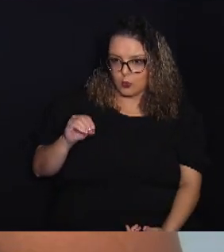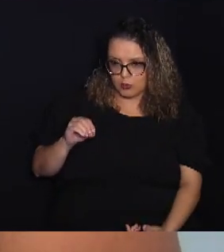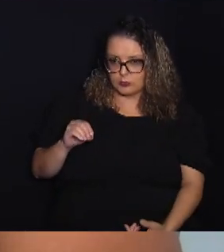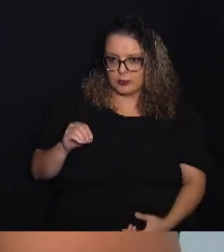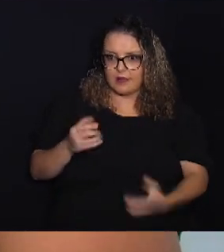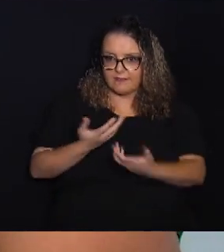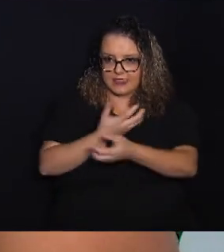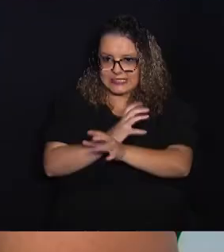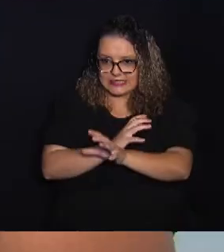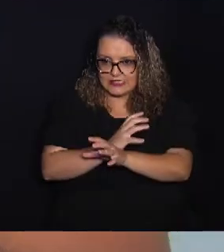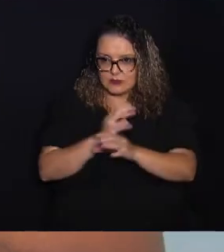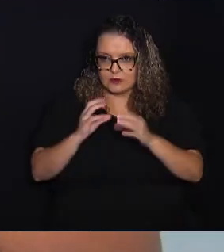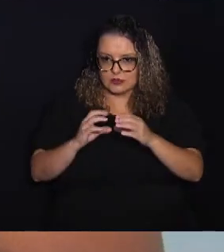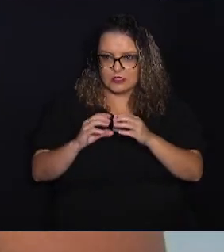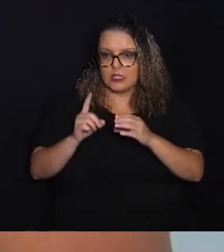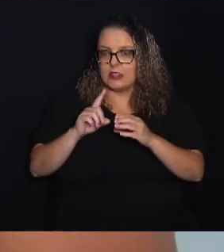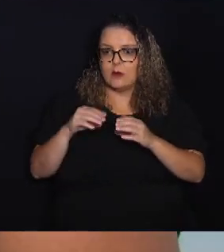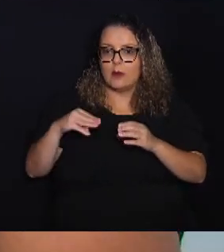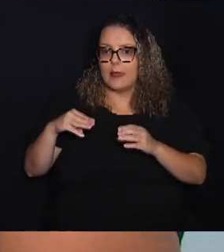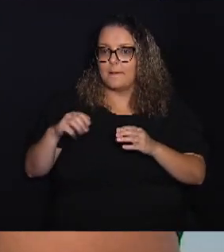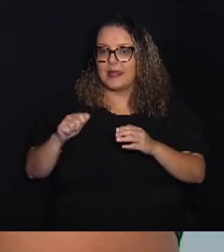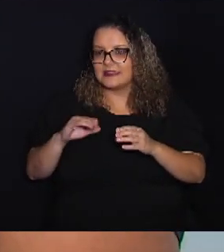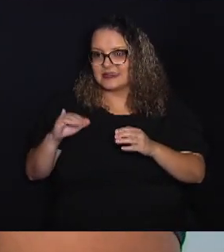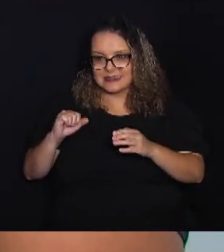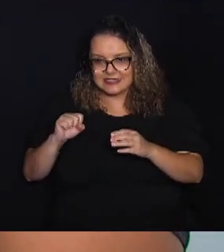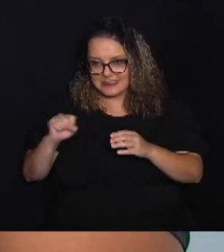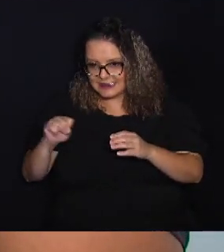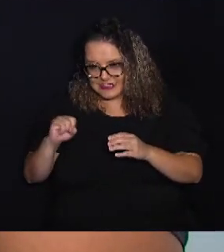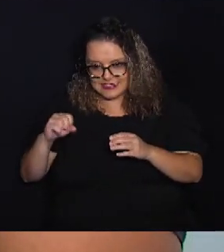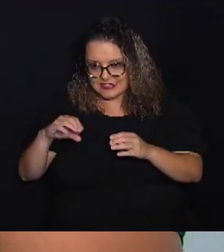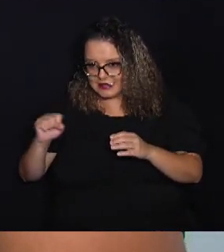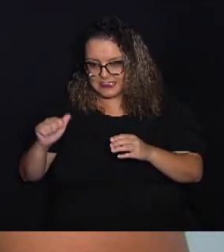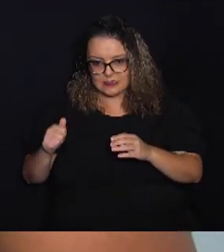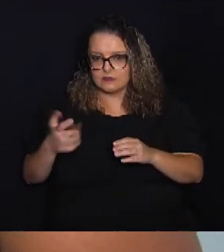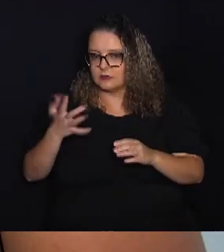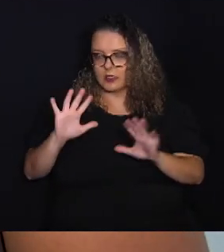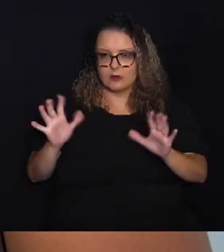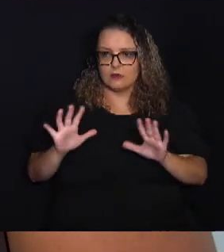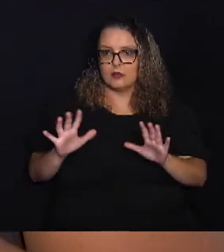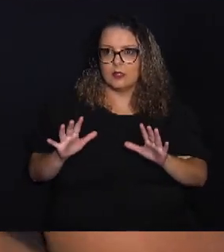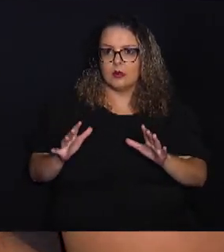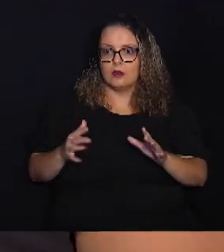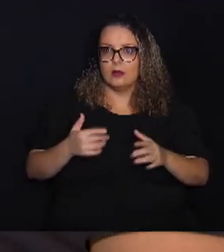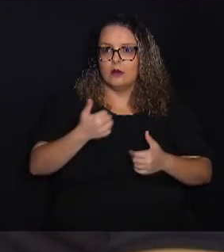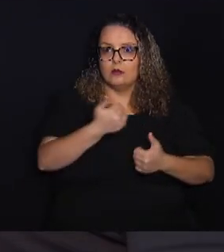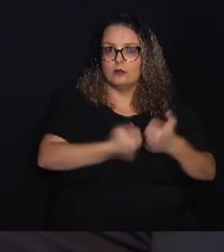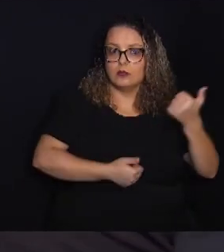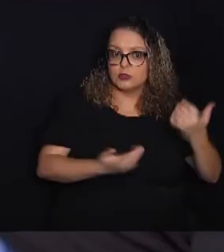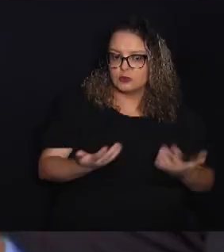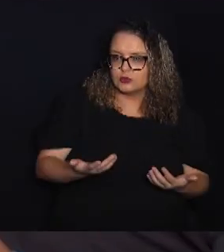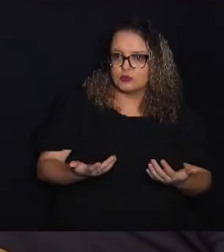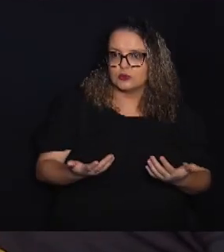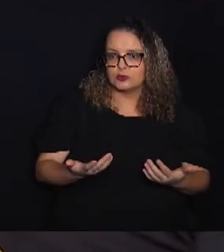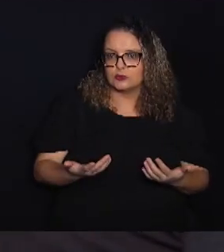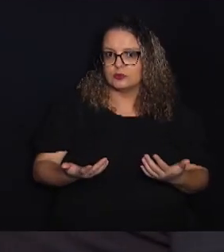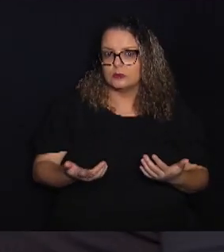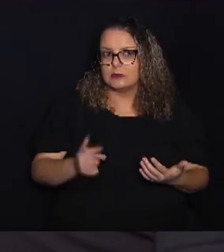material oco, né? Borracha oca, não é borracha maciça. E para tornar o jogo mais...